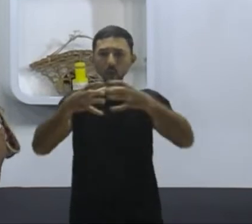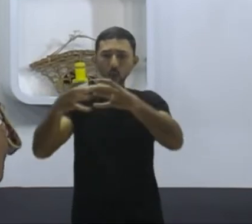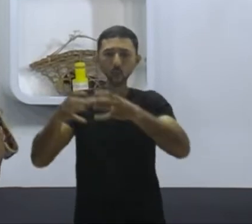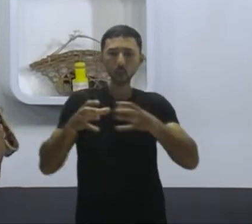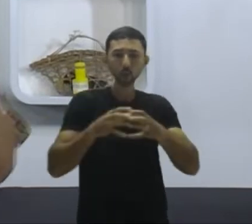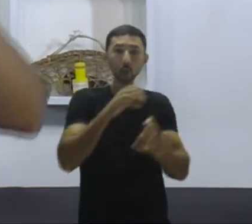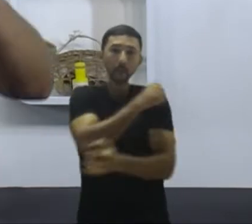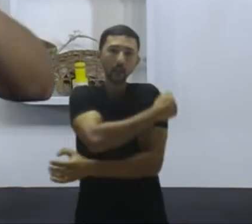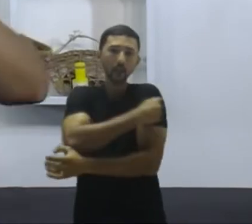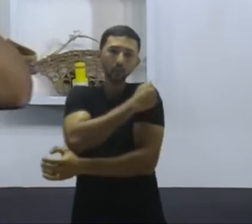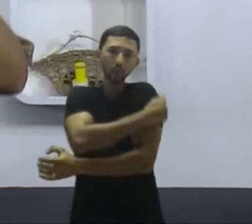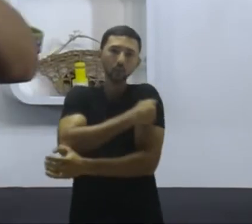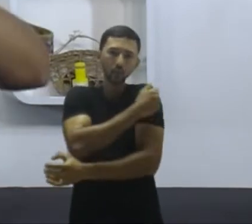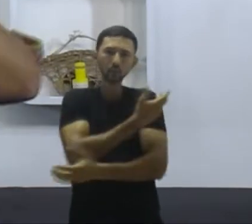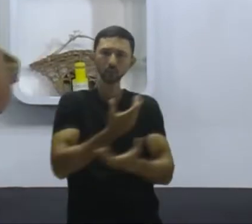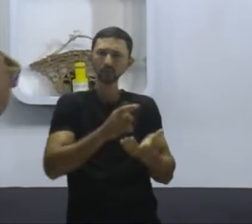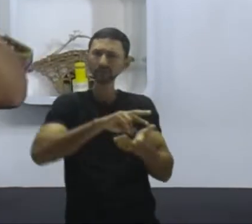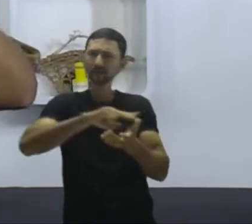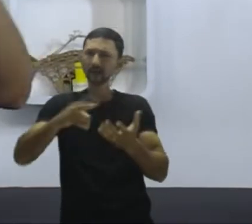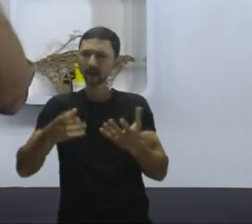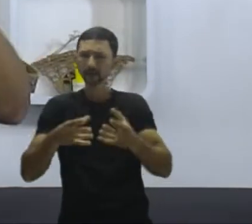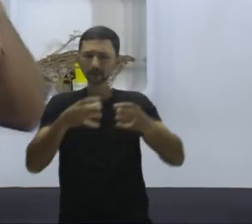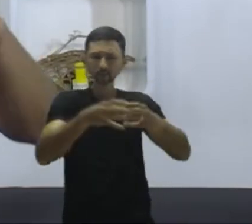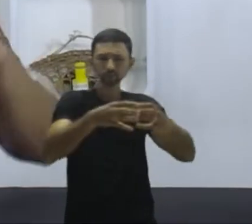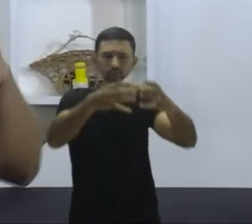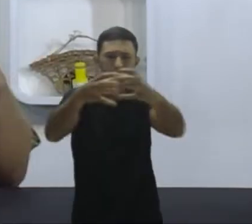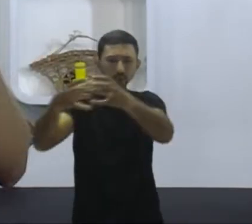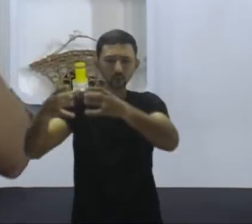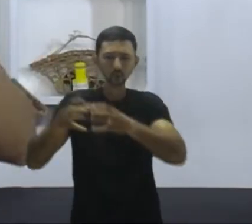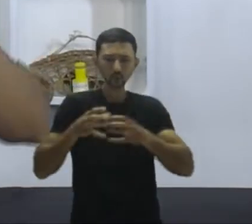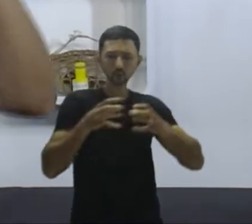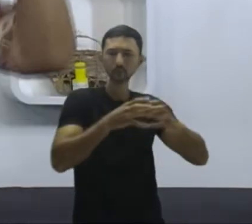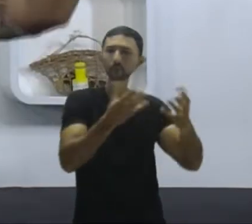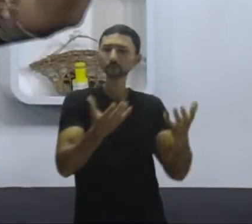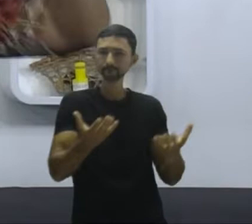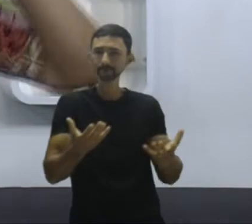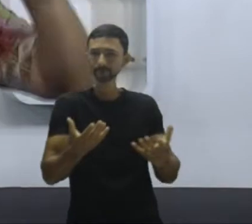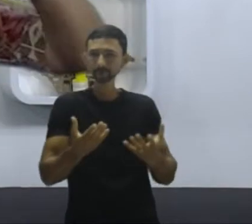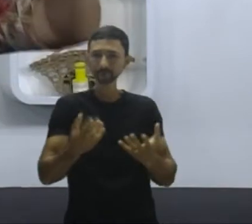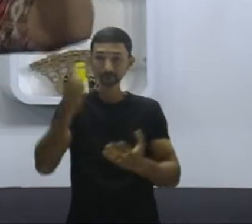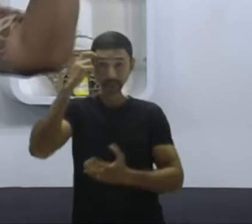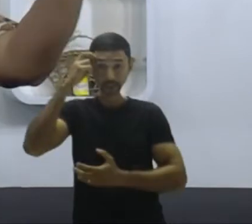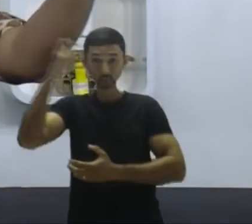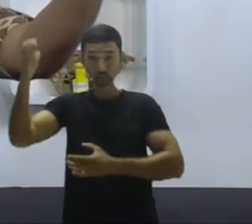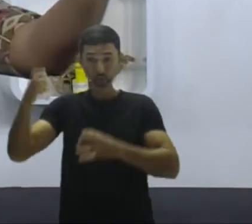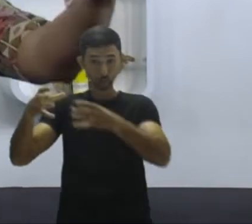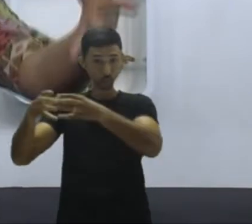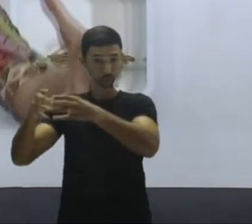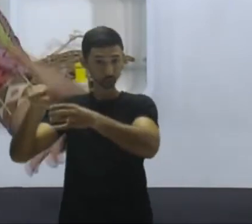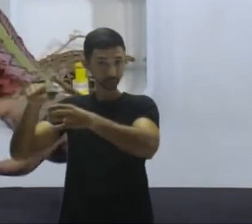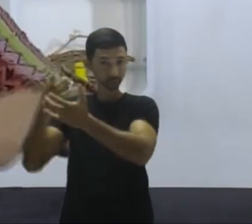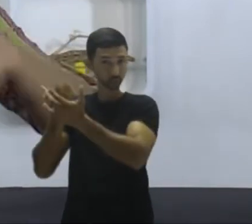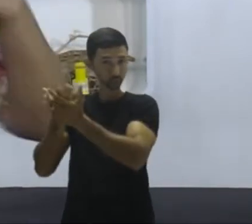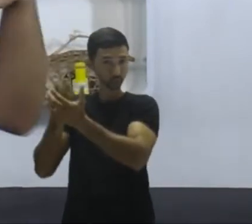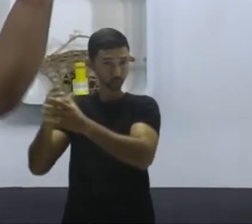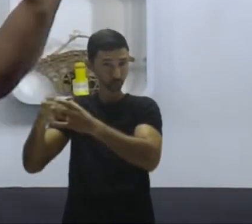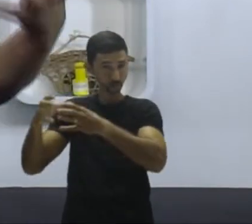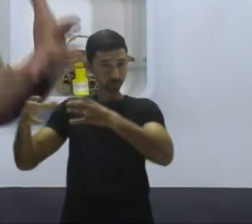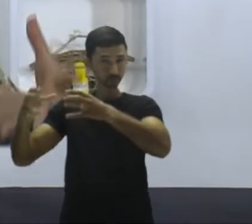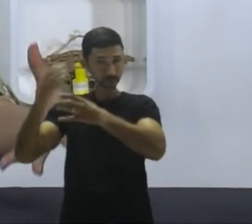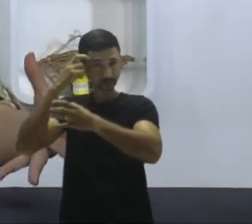grupinhos, certo? Esses grupinhos têm as suas funções. Os nerds são aqueles que normalmente